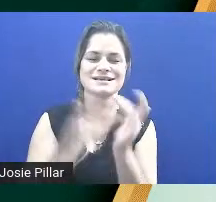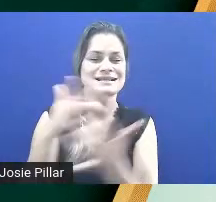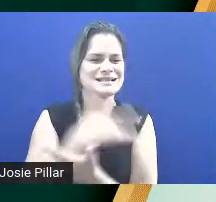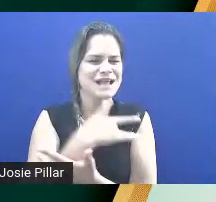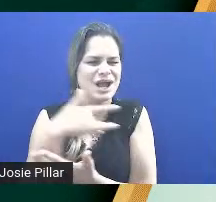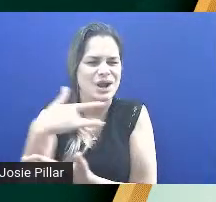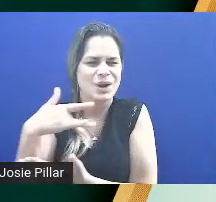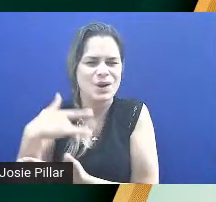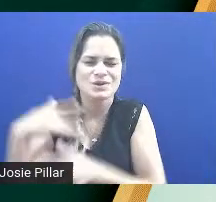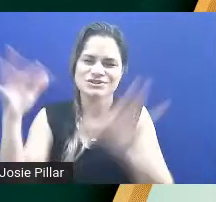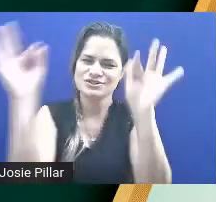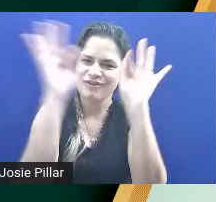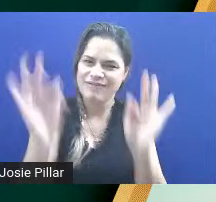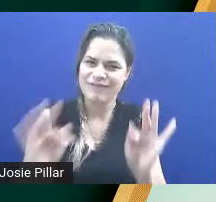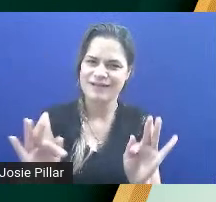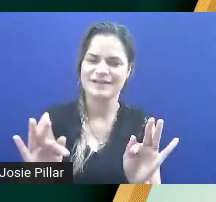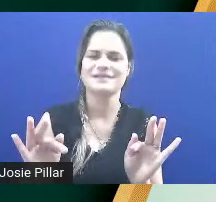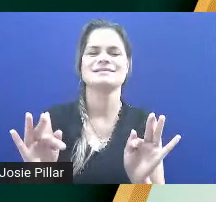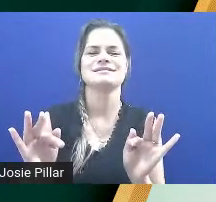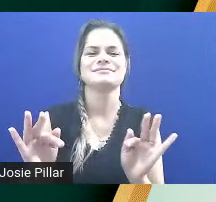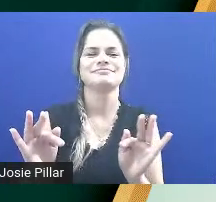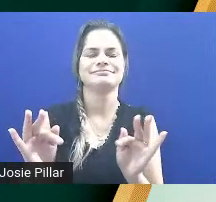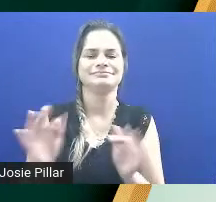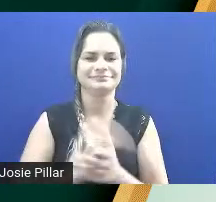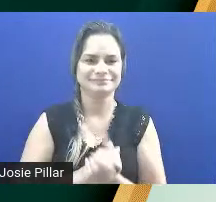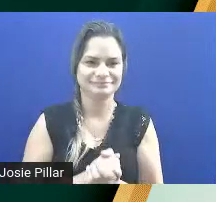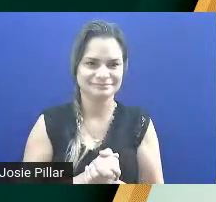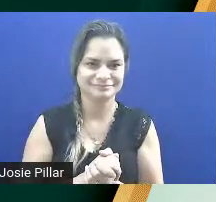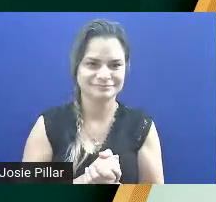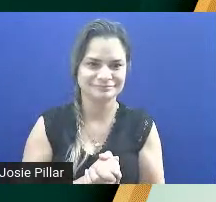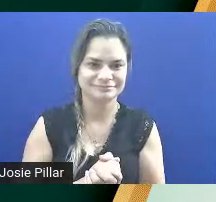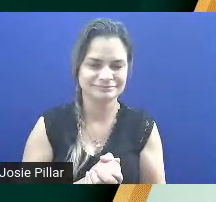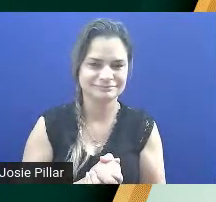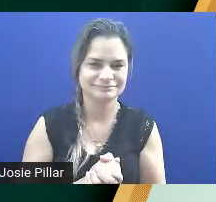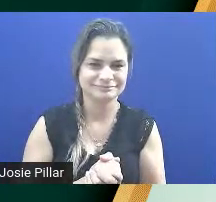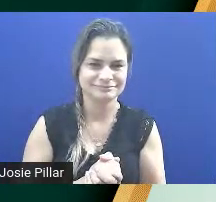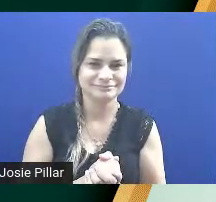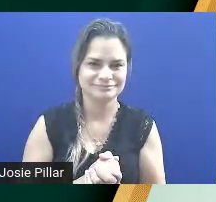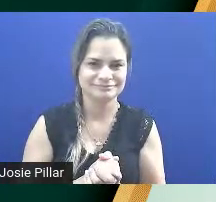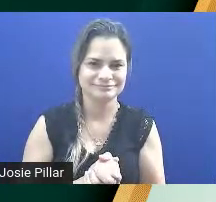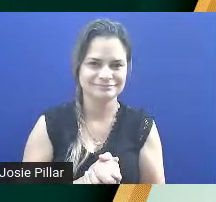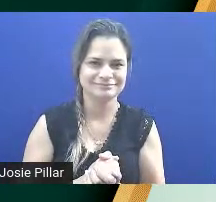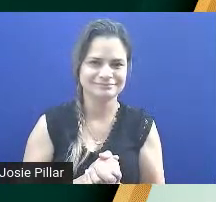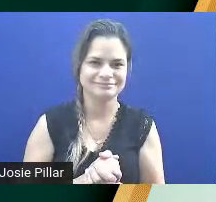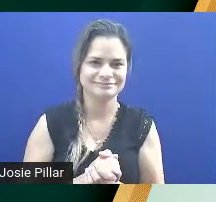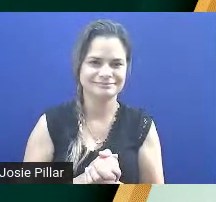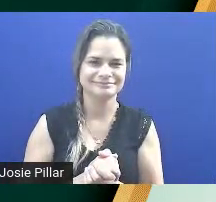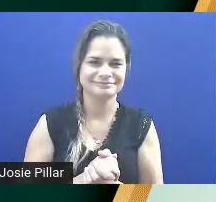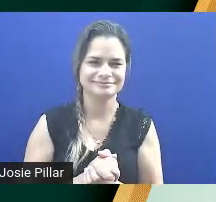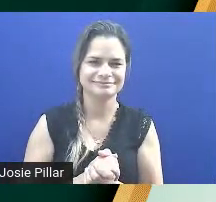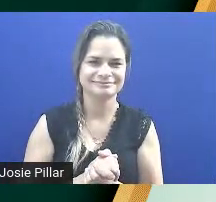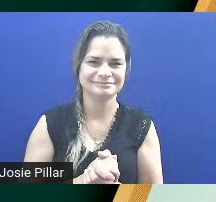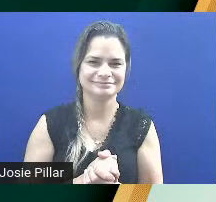Muitas felicidades e muito obrigado. Sucesso. Obrigada a todos envolvidos.